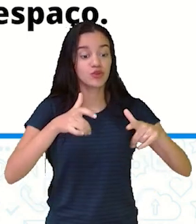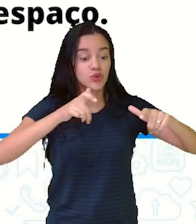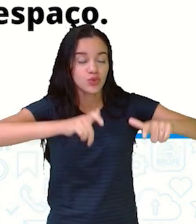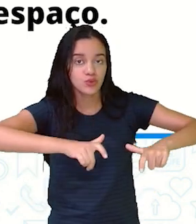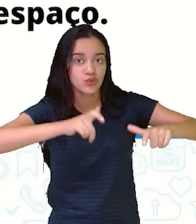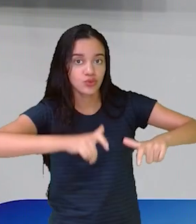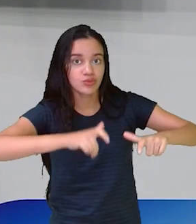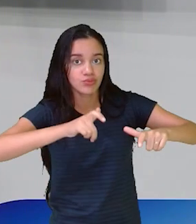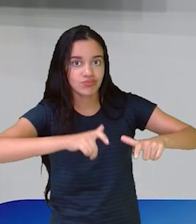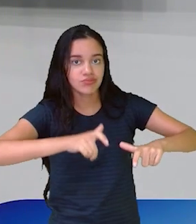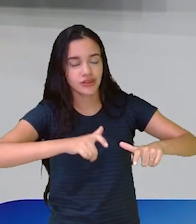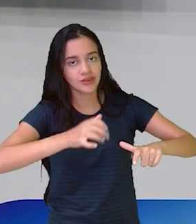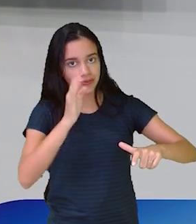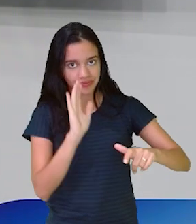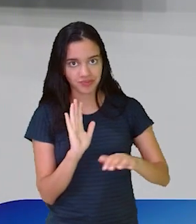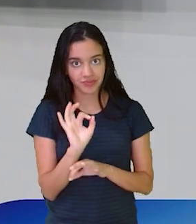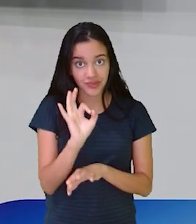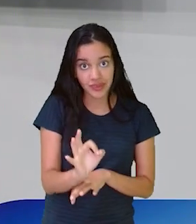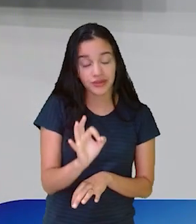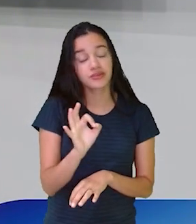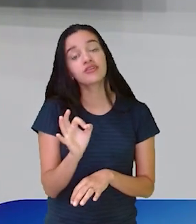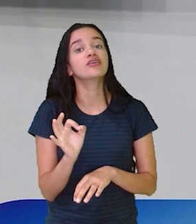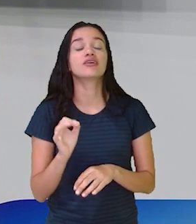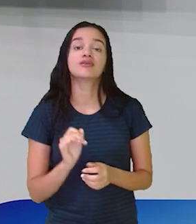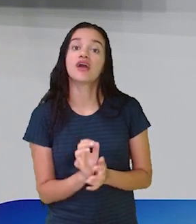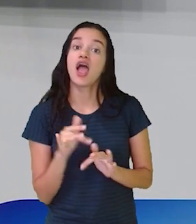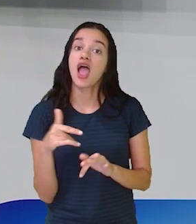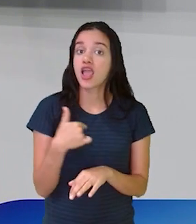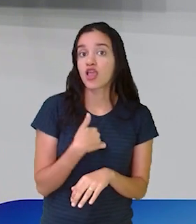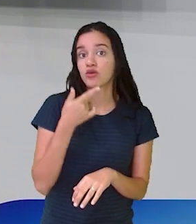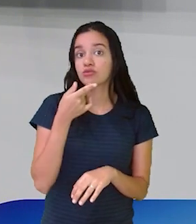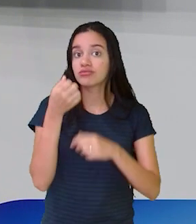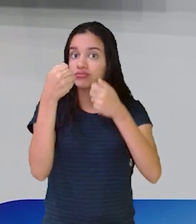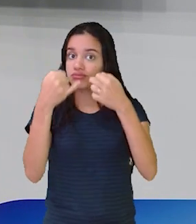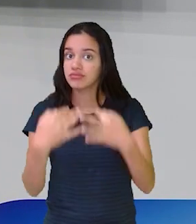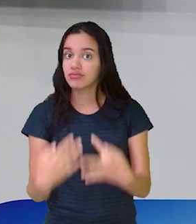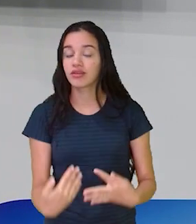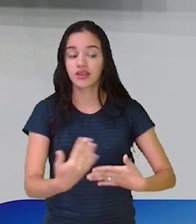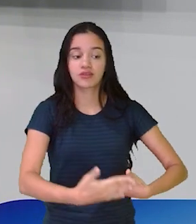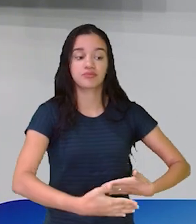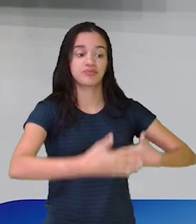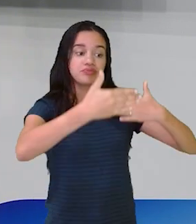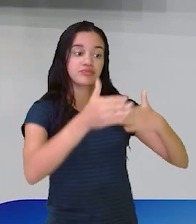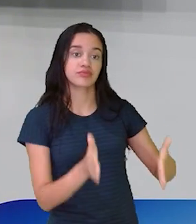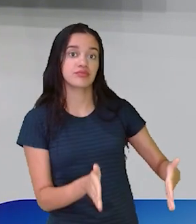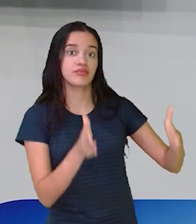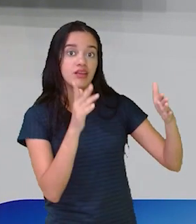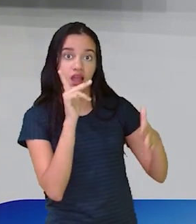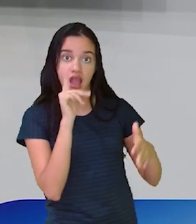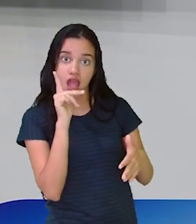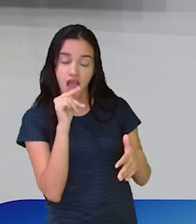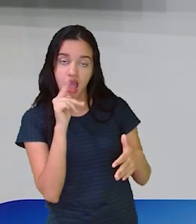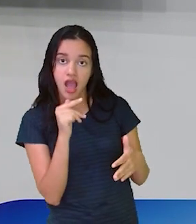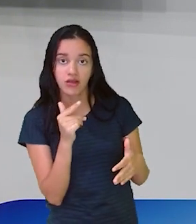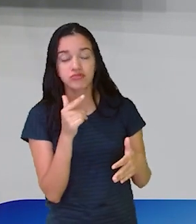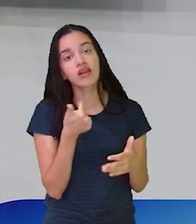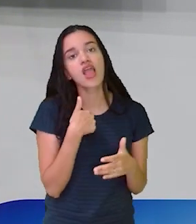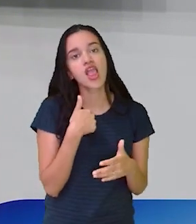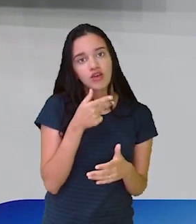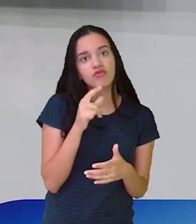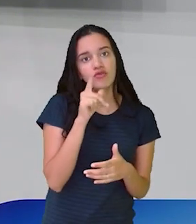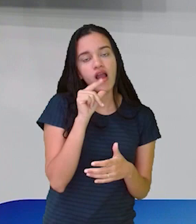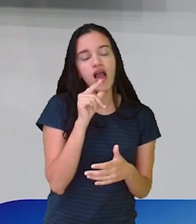que cabe determinada substância. Eu falei no caso de aquário da água. Pois é, eu falei da